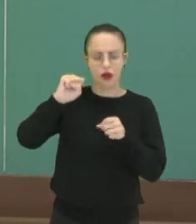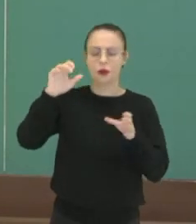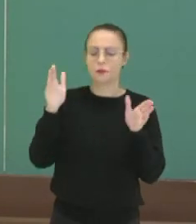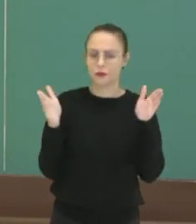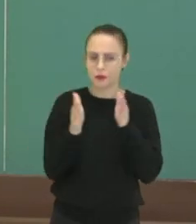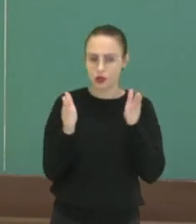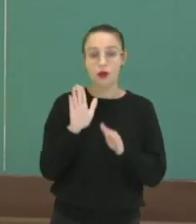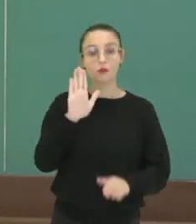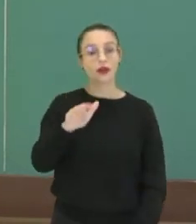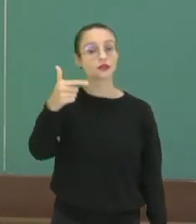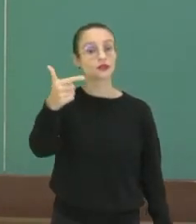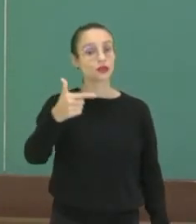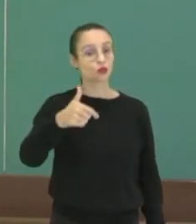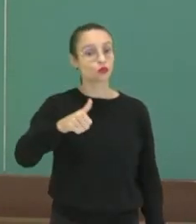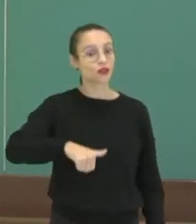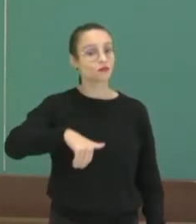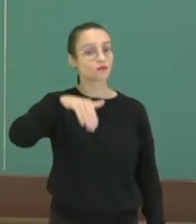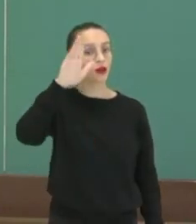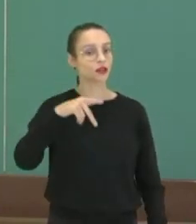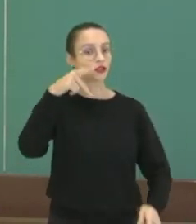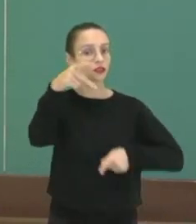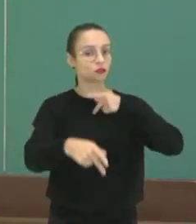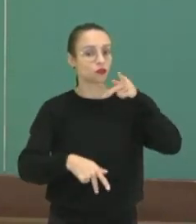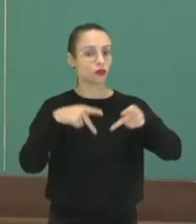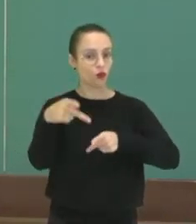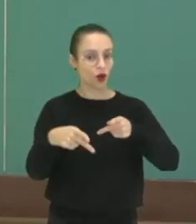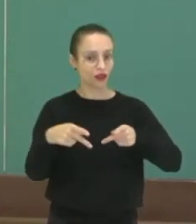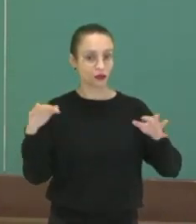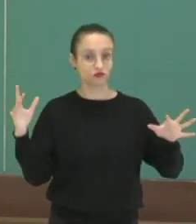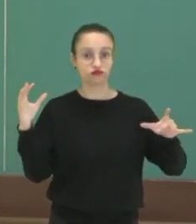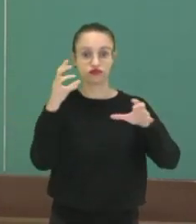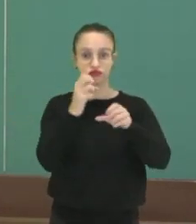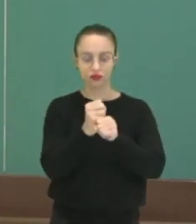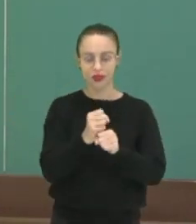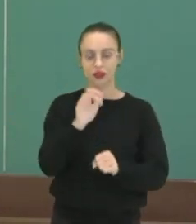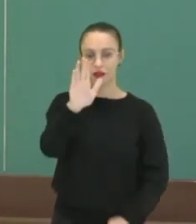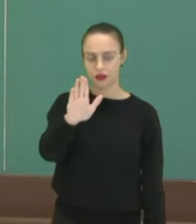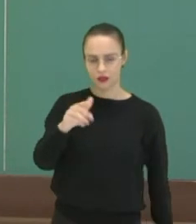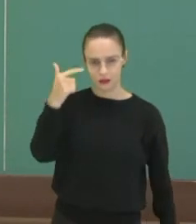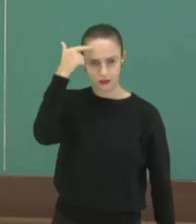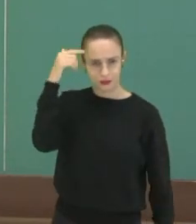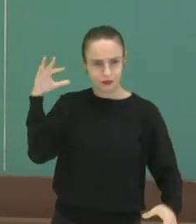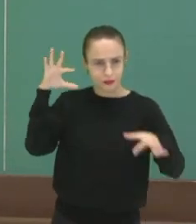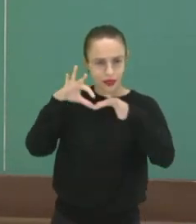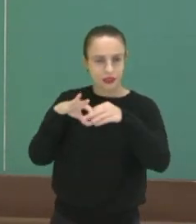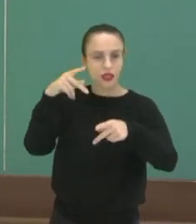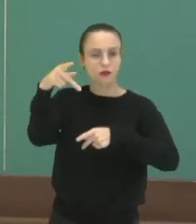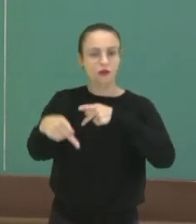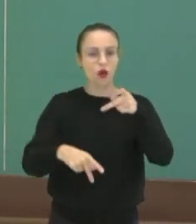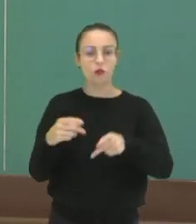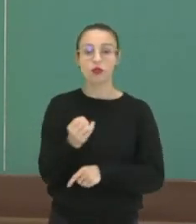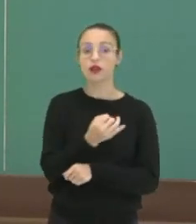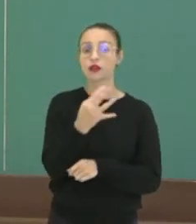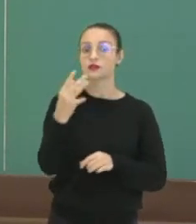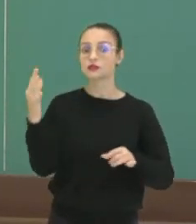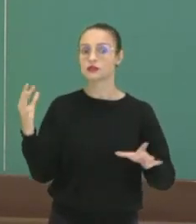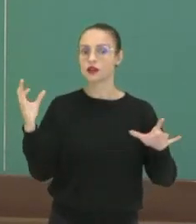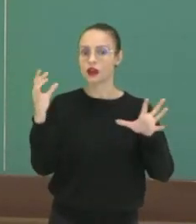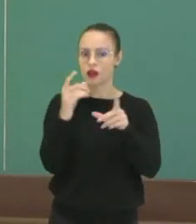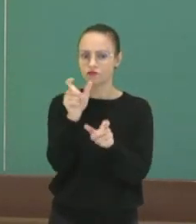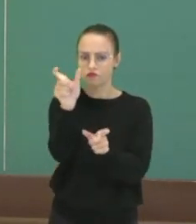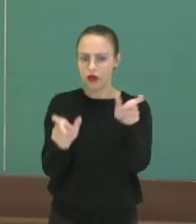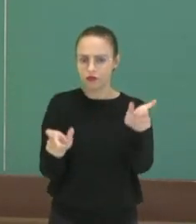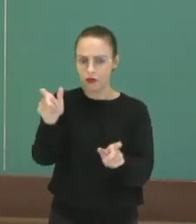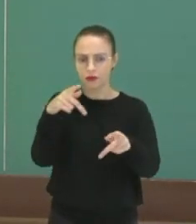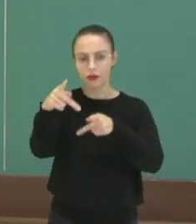mas é a segunda mais povoada. Então, quando eu penso em população, né, em ocupação,